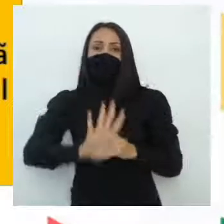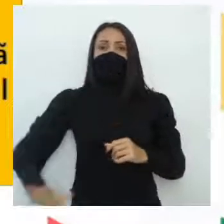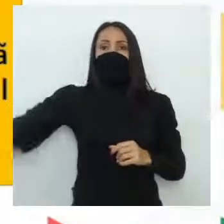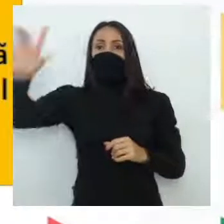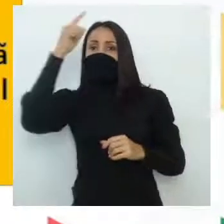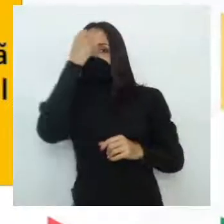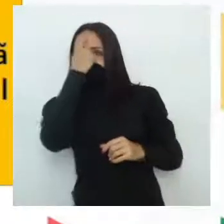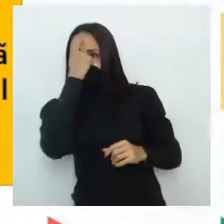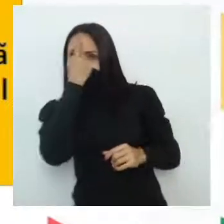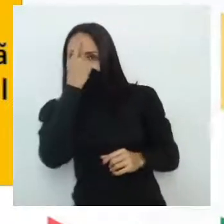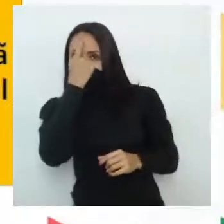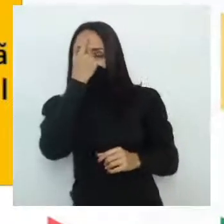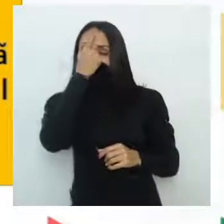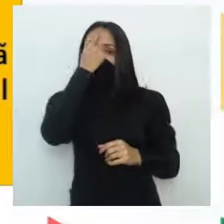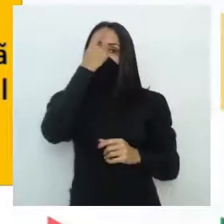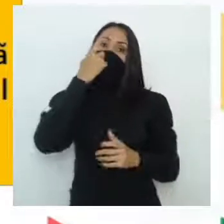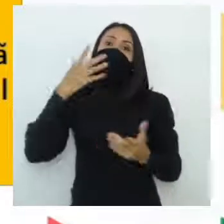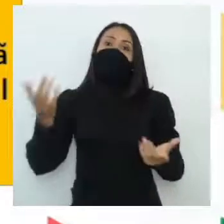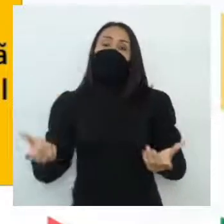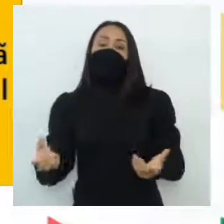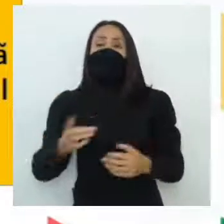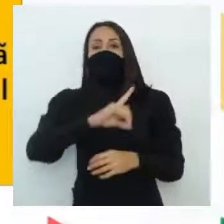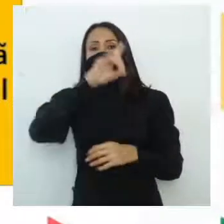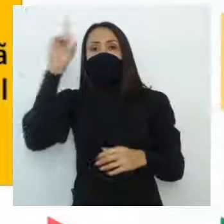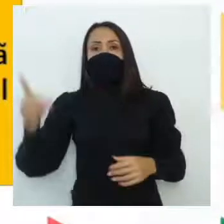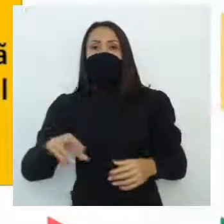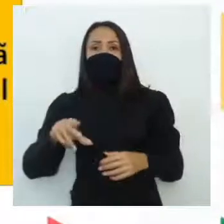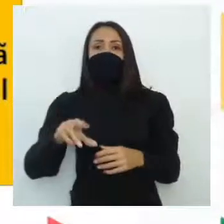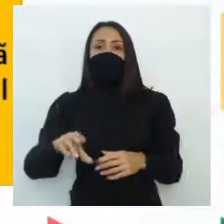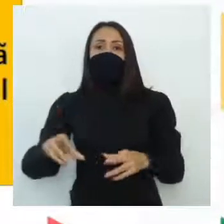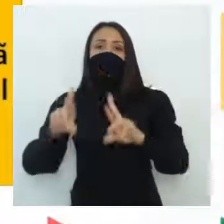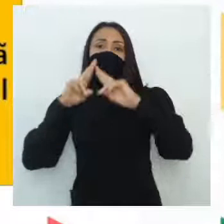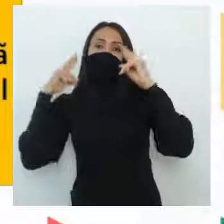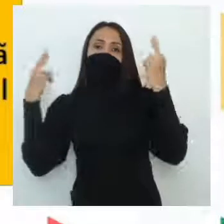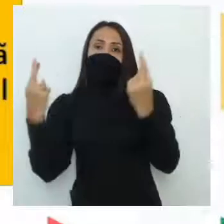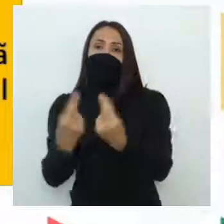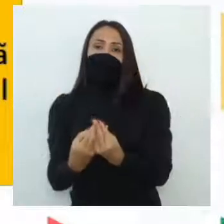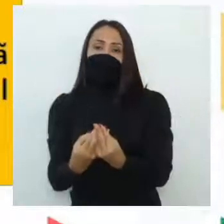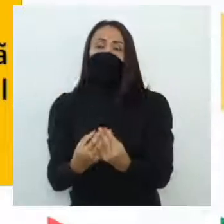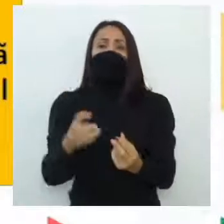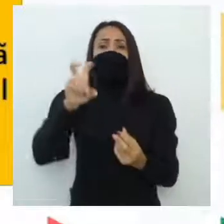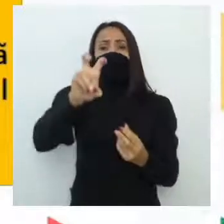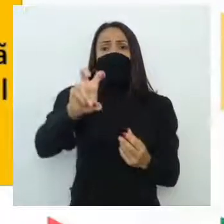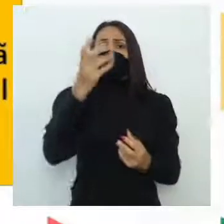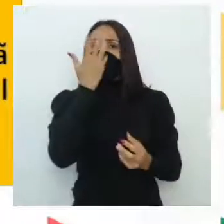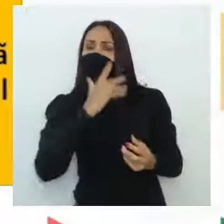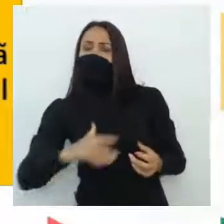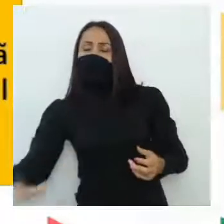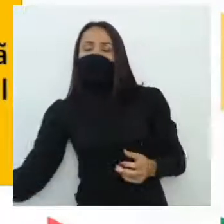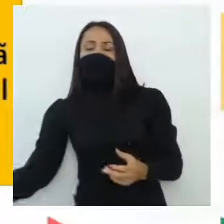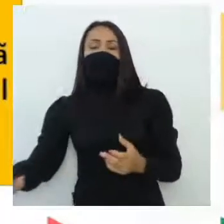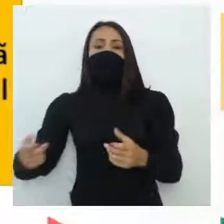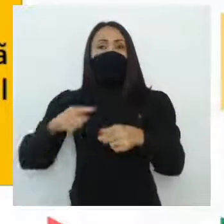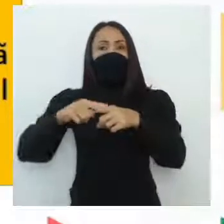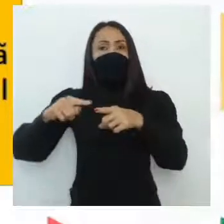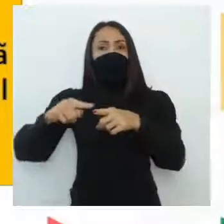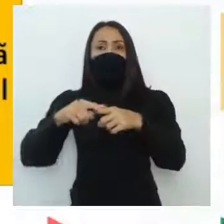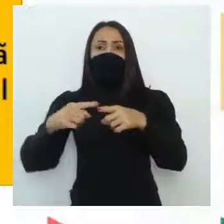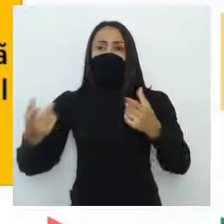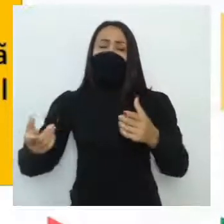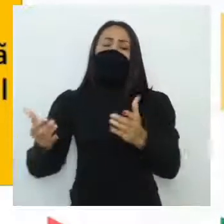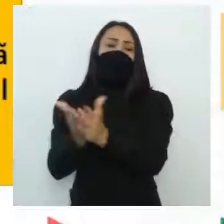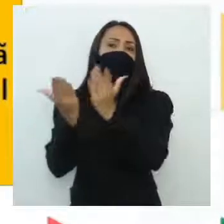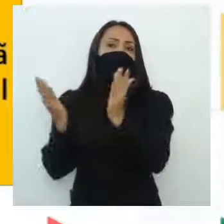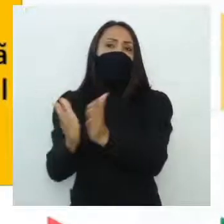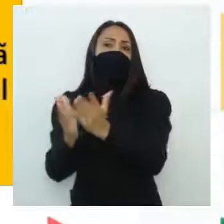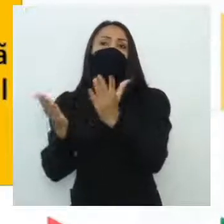indiana, data em que a irmã reuniu um grupo de 5 crianças num bairro pobre e começou a dar aula.